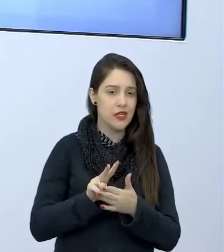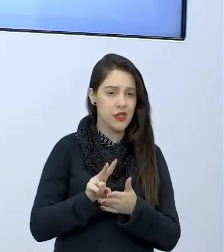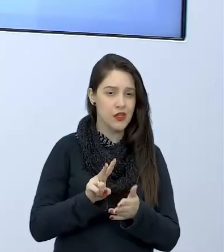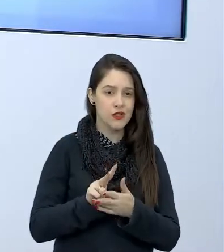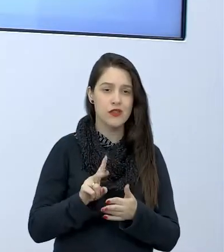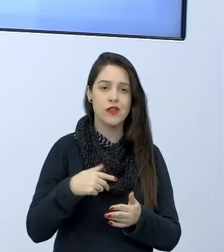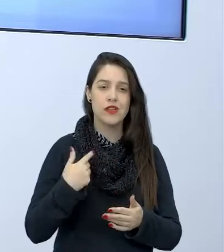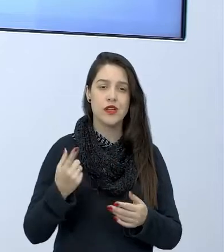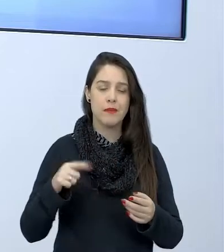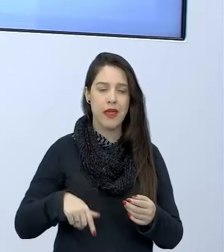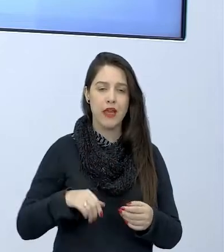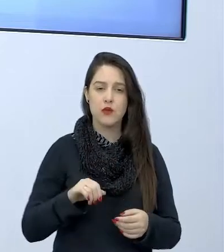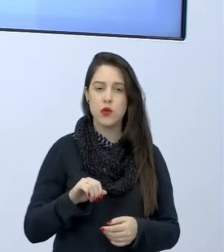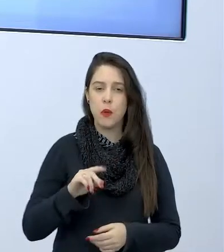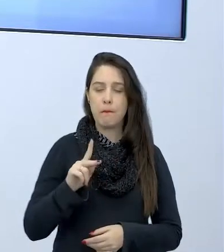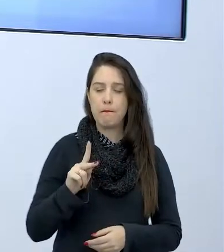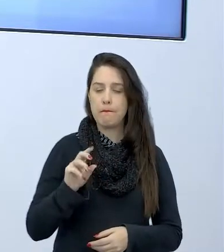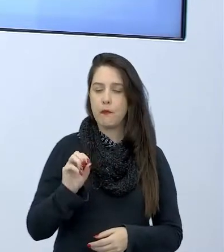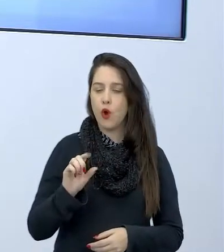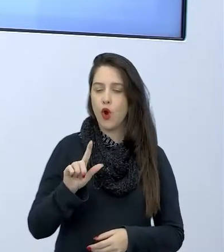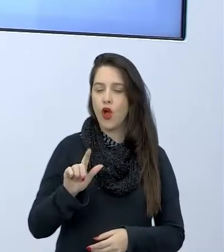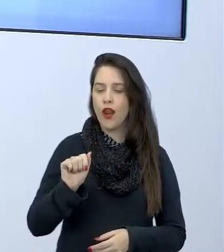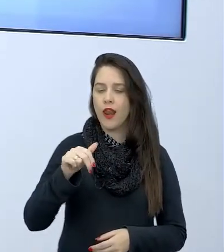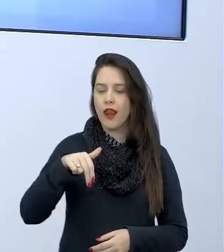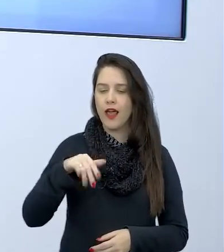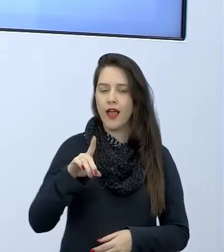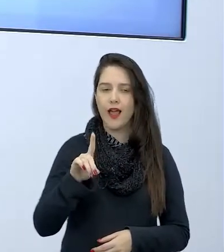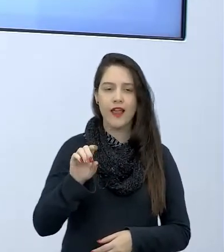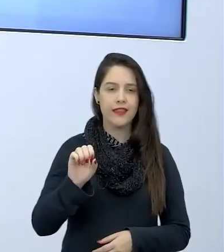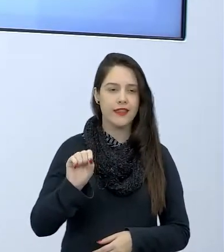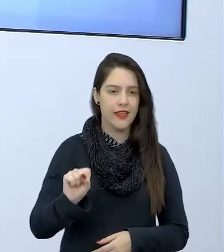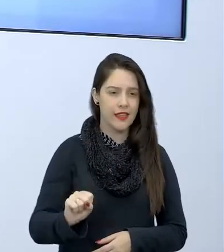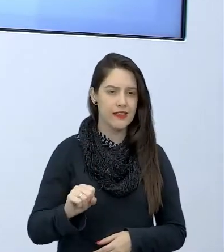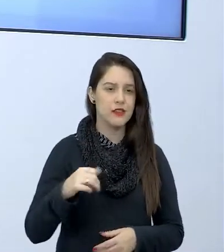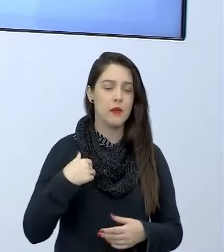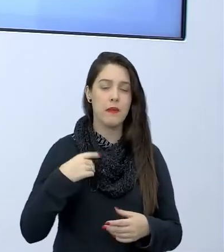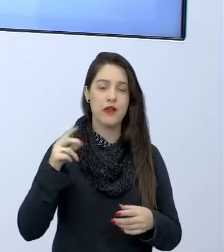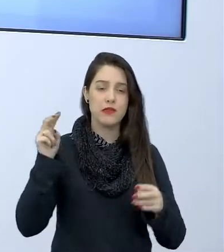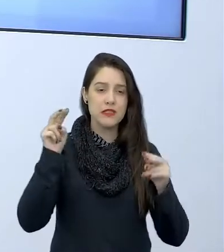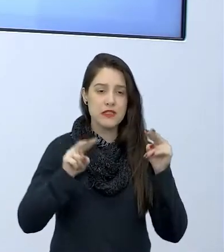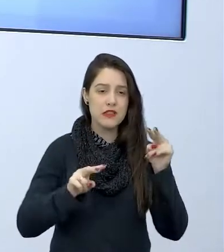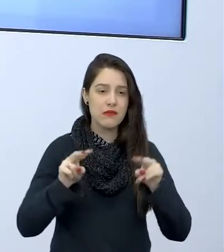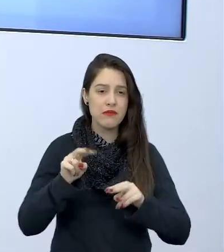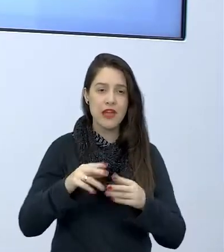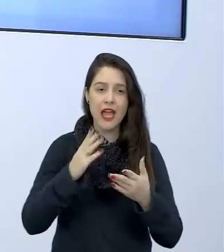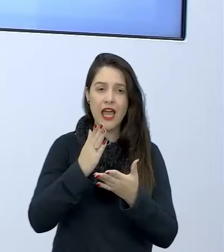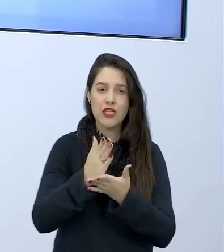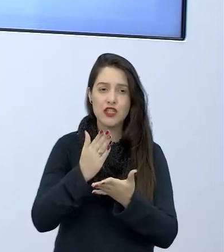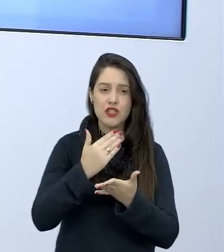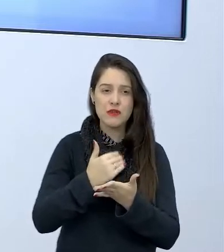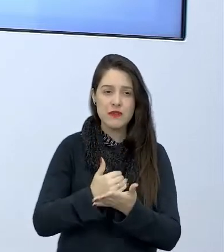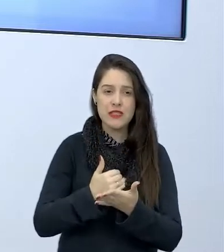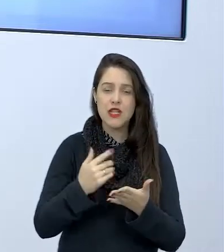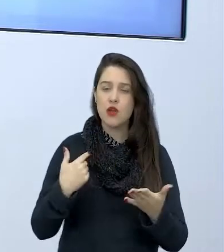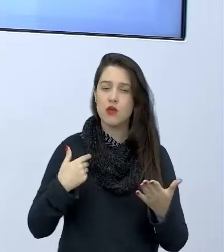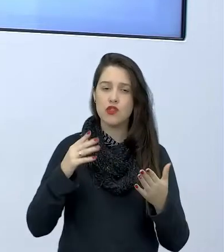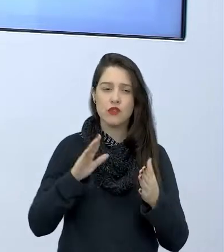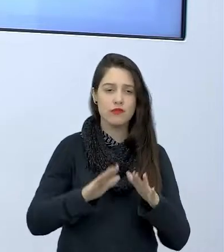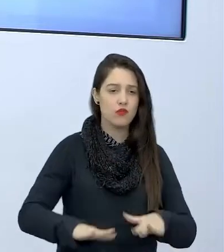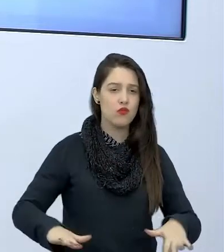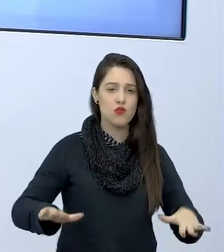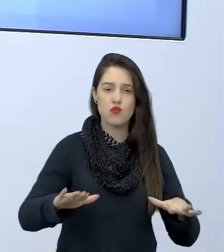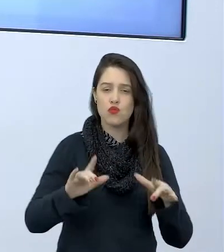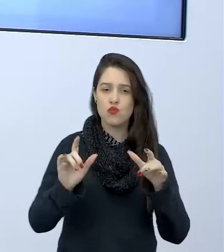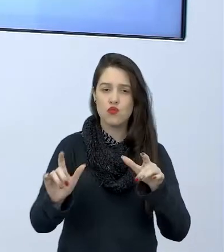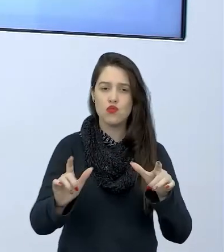quanto poloneses. E italianos também. Quando você vem para São Paulo, a gente tem divisão quase que até por bairro. A gente tem, por